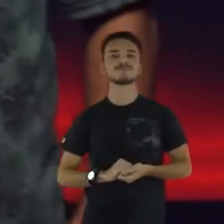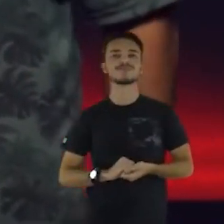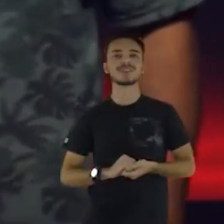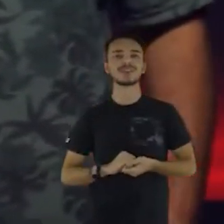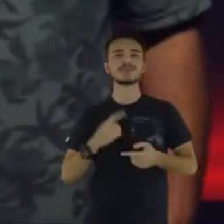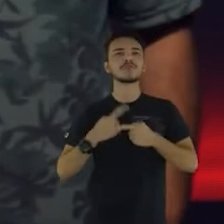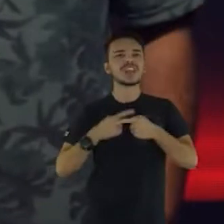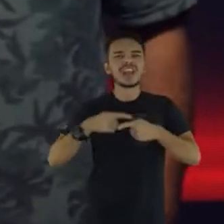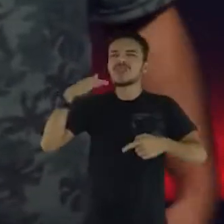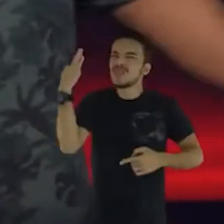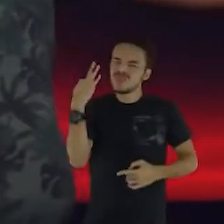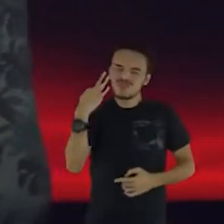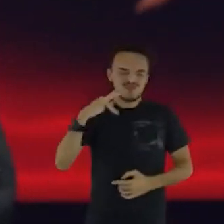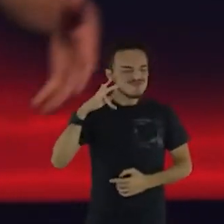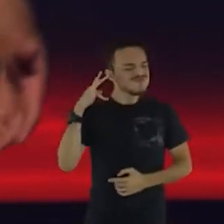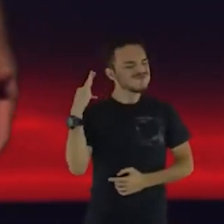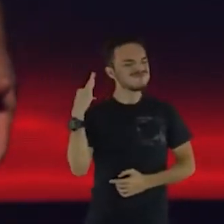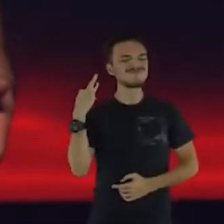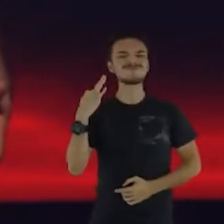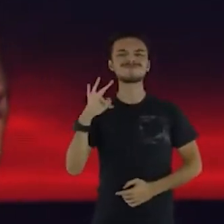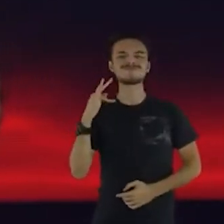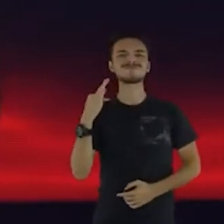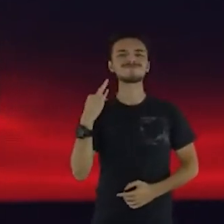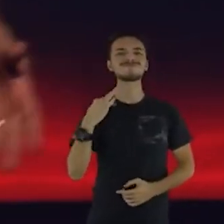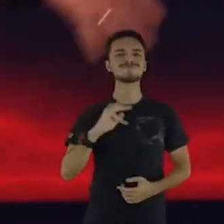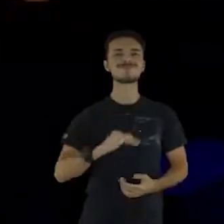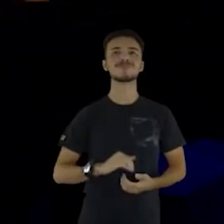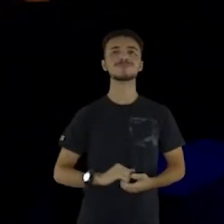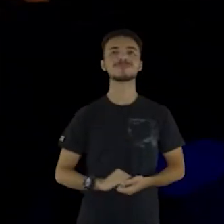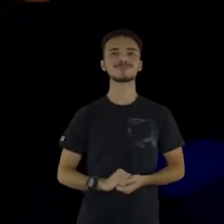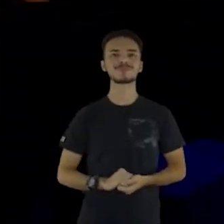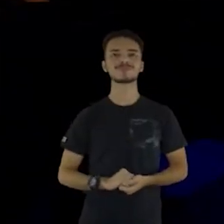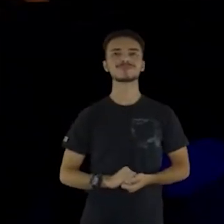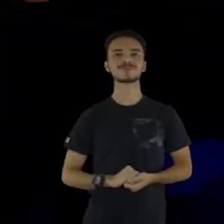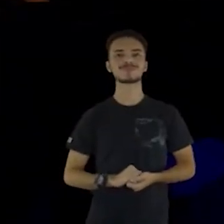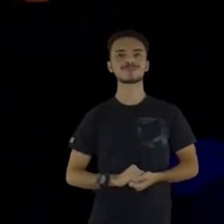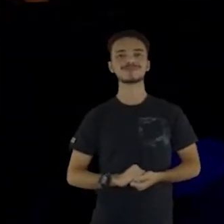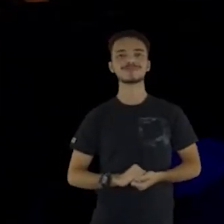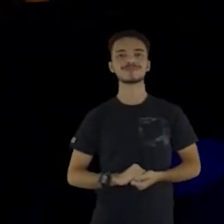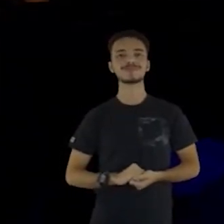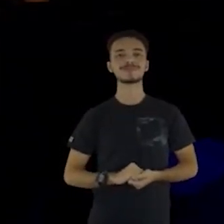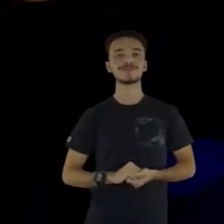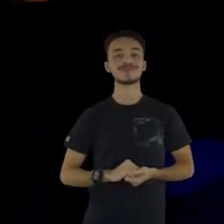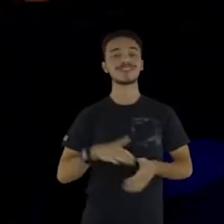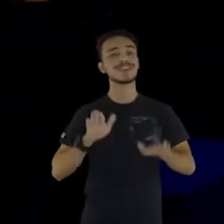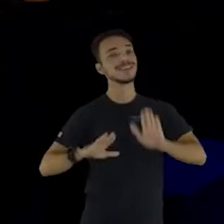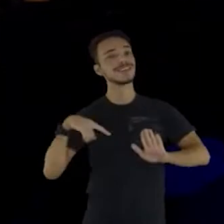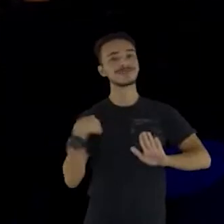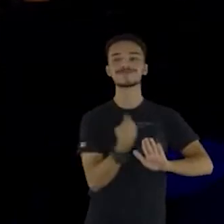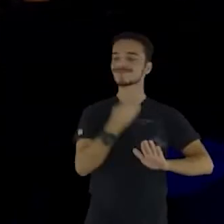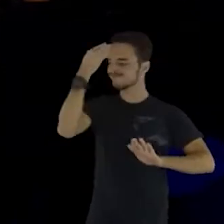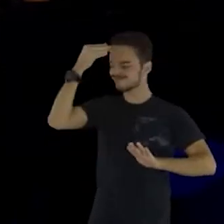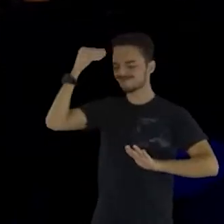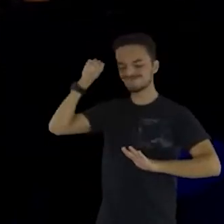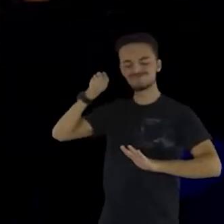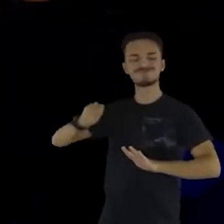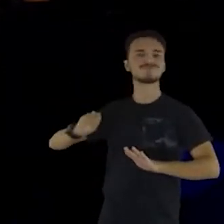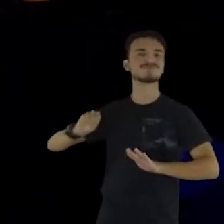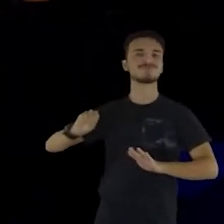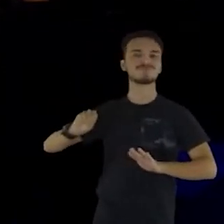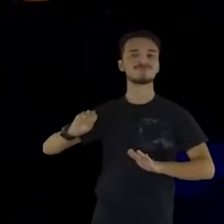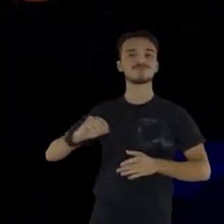não aguenta, e se não aguenta, bebe leite, e a gente abandona o processo. Mas eu quero nessa